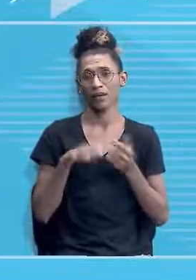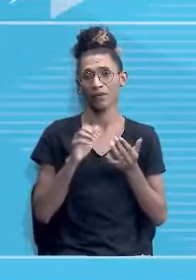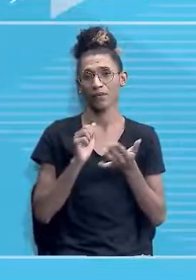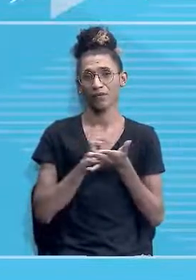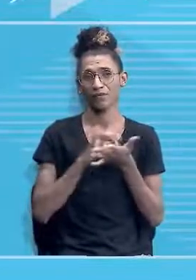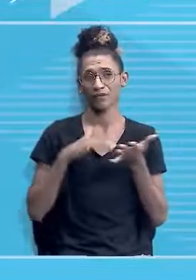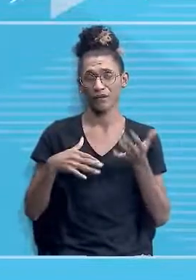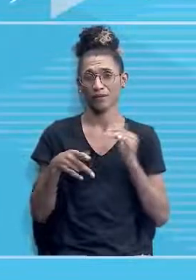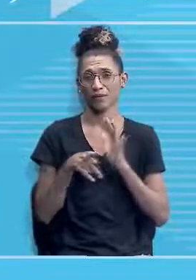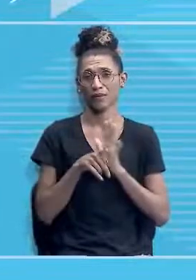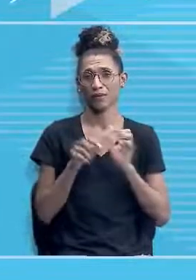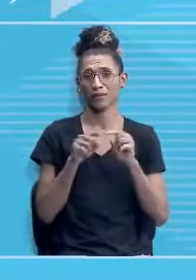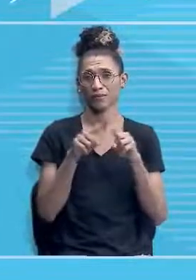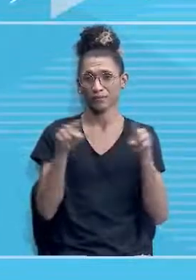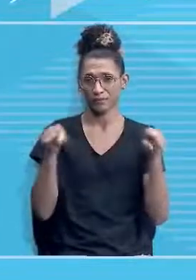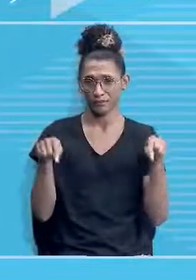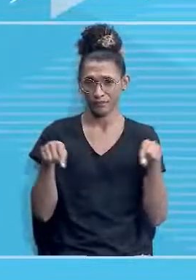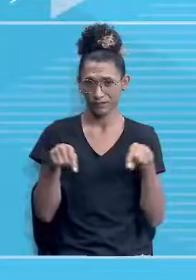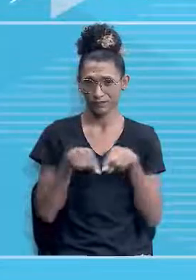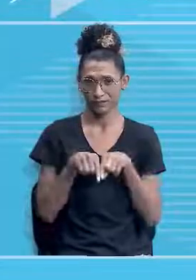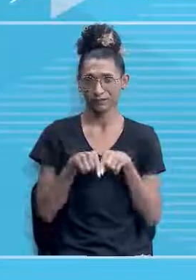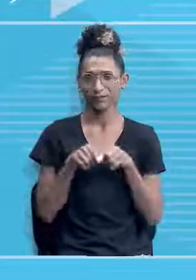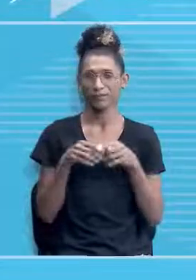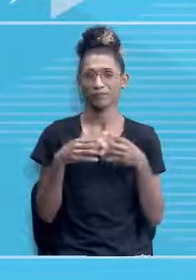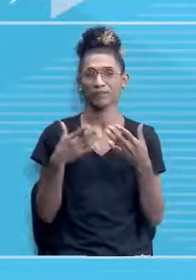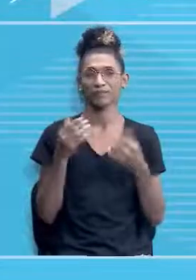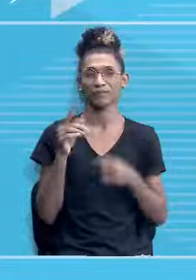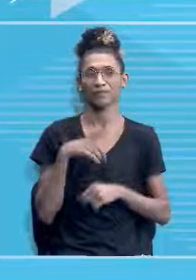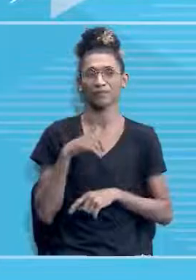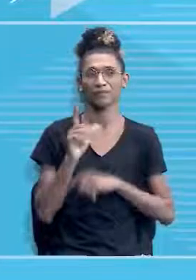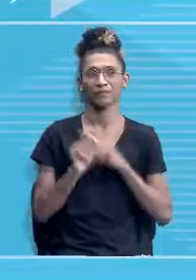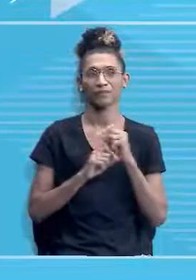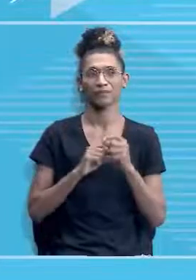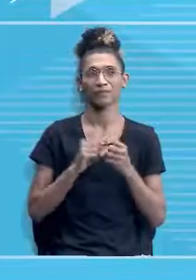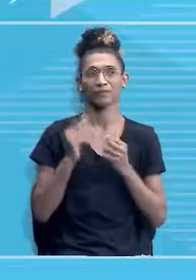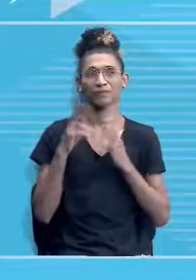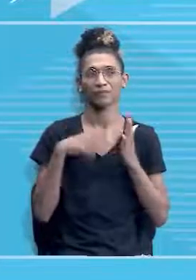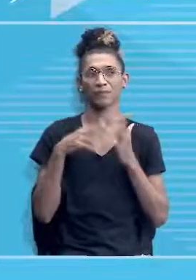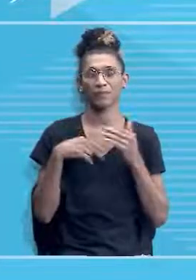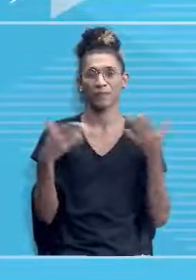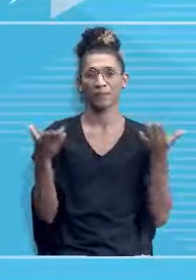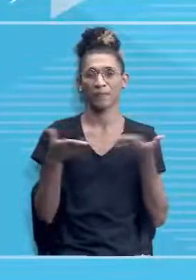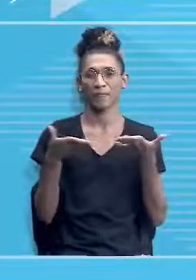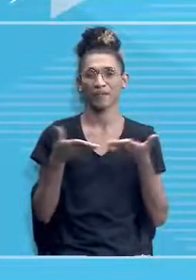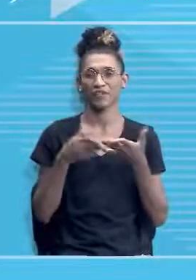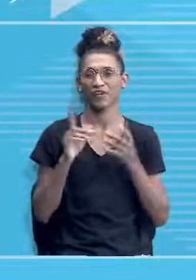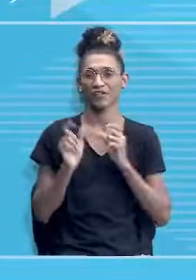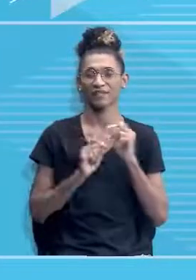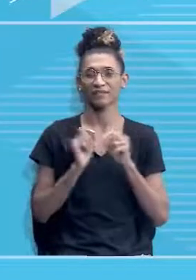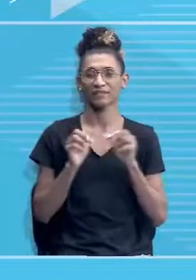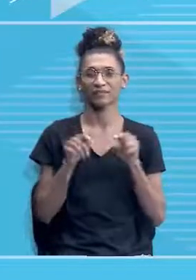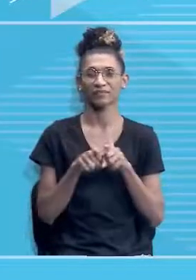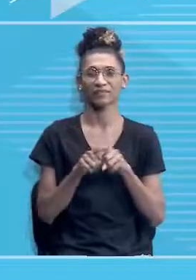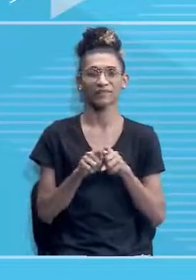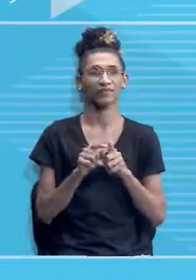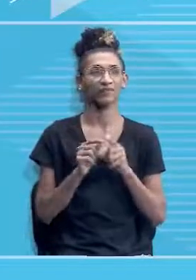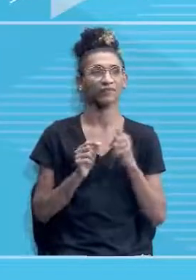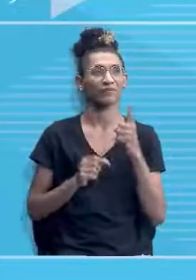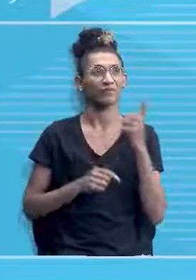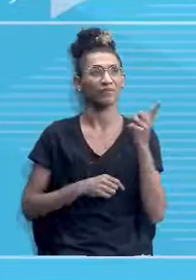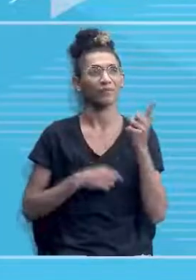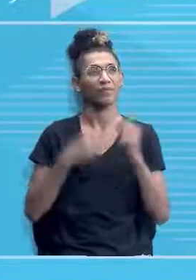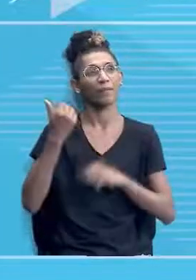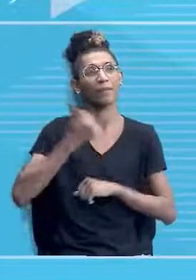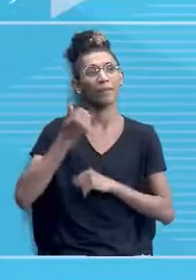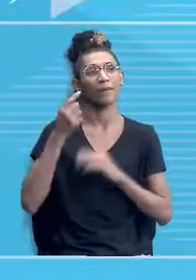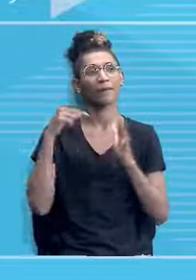de classe olha só que é que nós temos aí tá vamos ver aqui e diz assim o dieta já tô